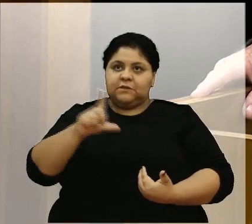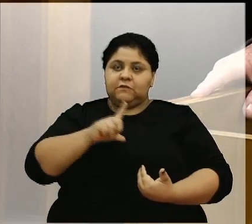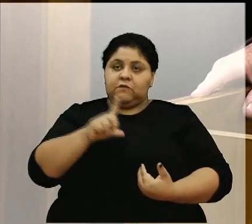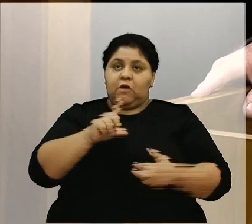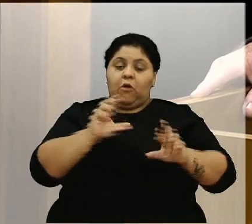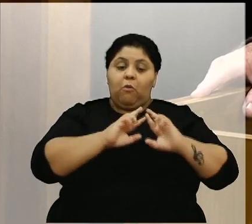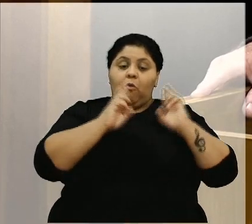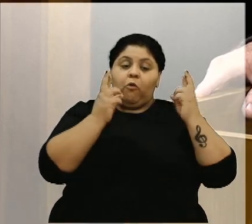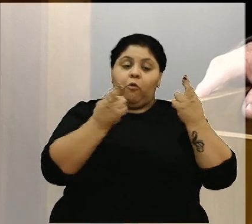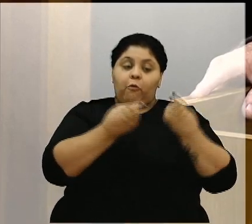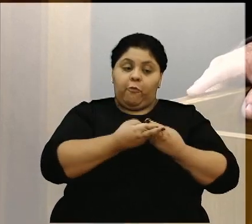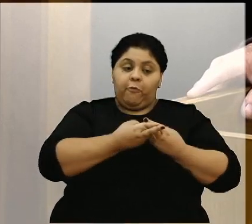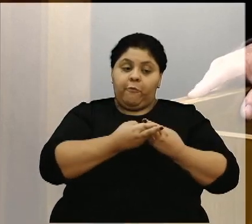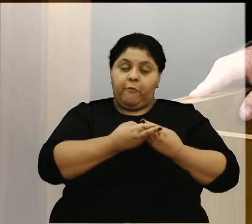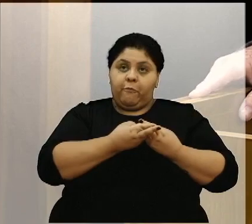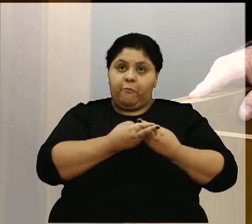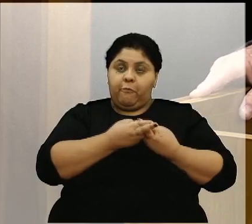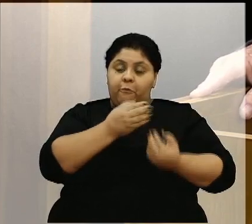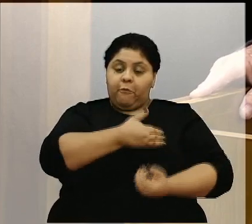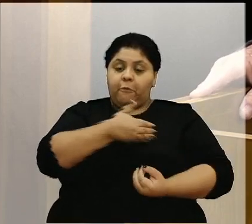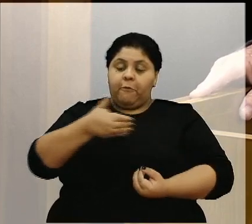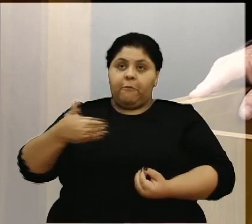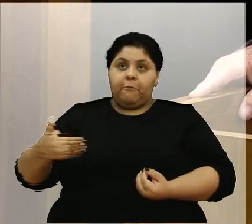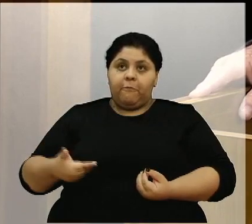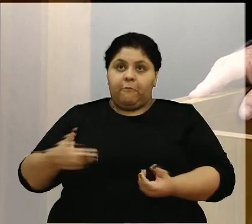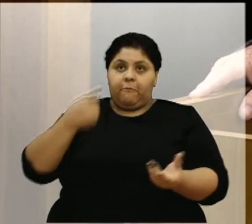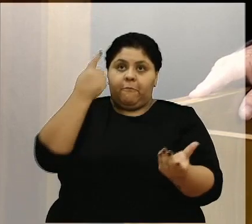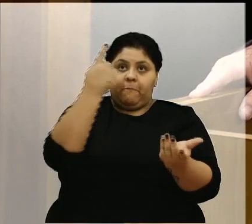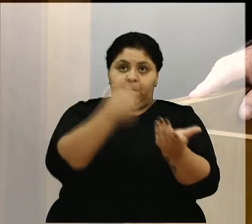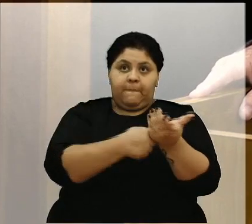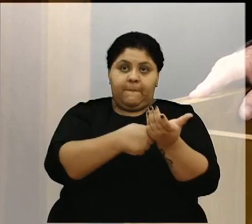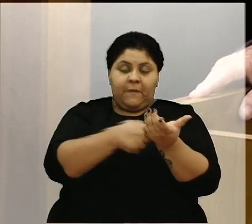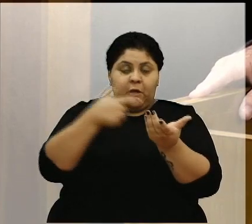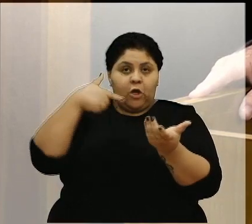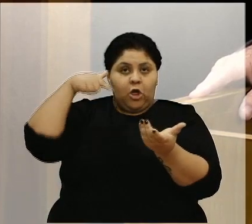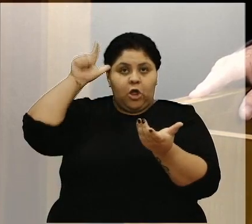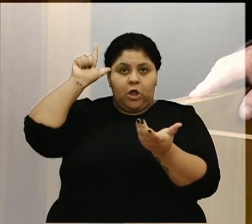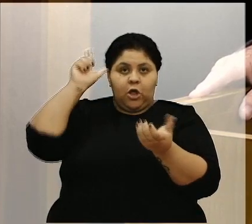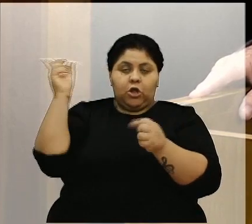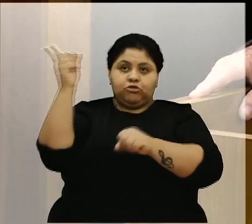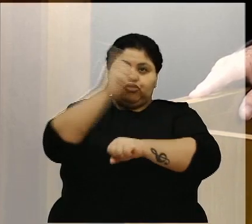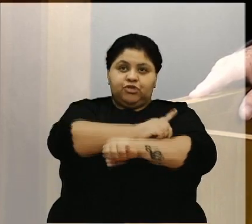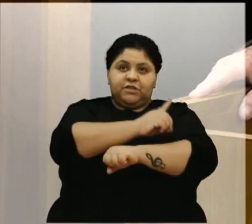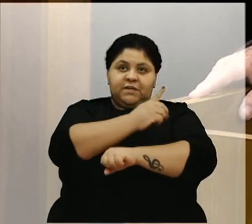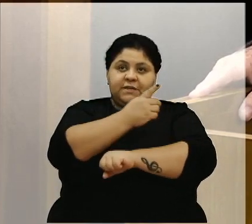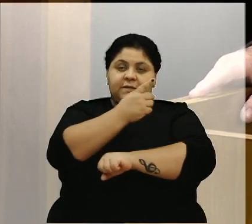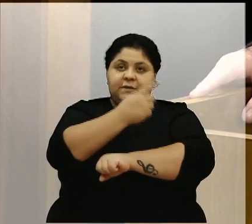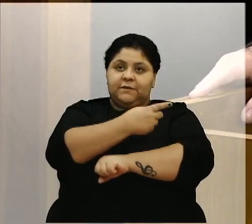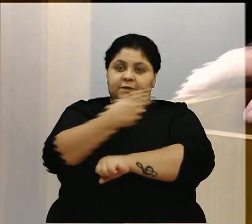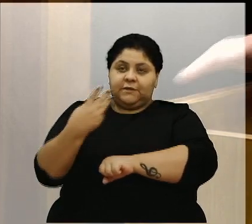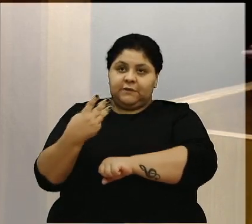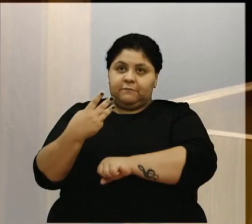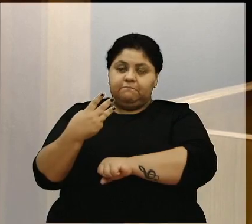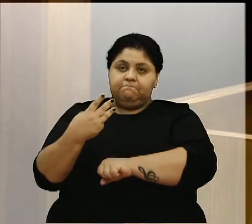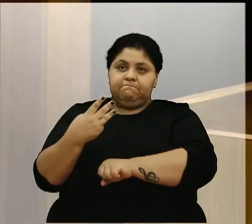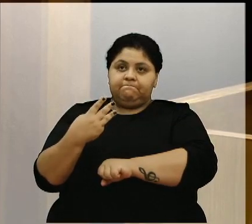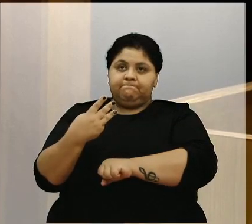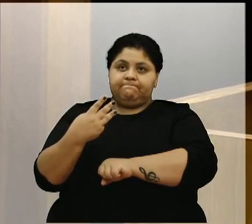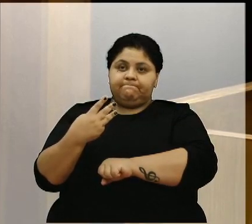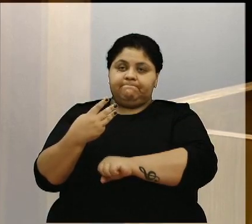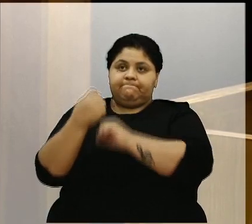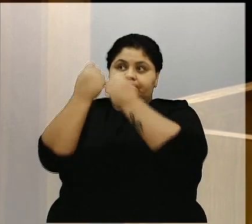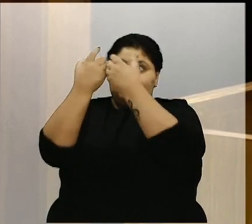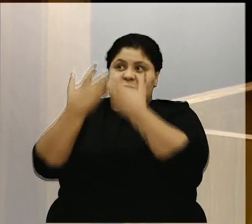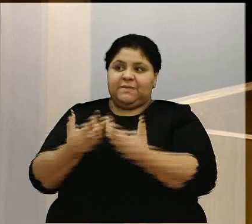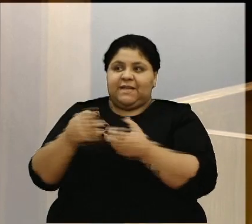audiência pública agendada para ontem, dia 13, justamente para tratar